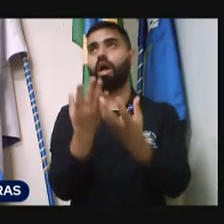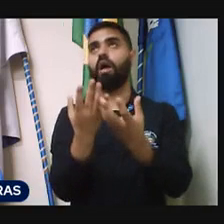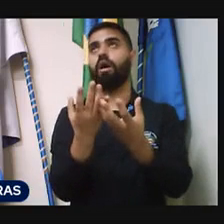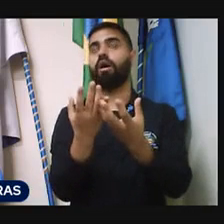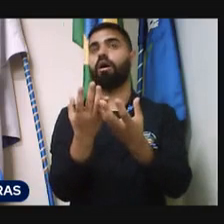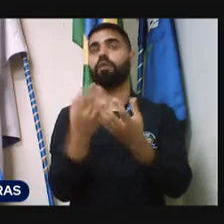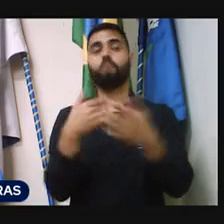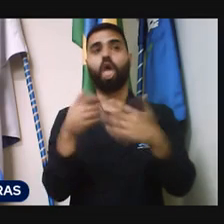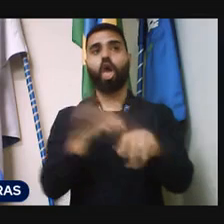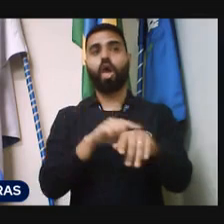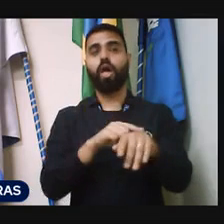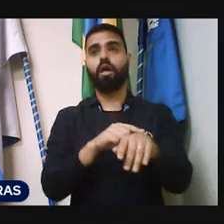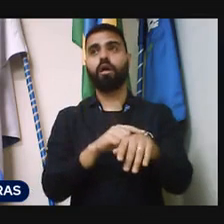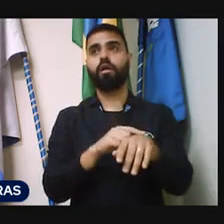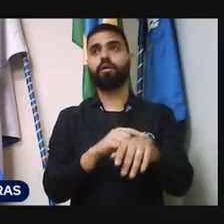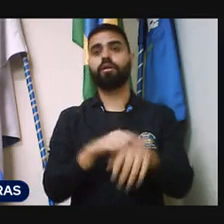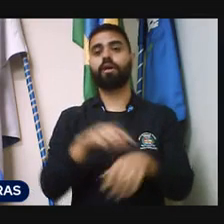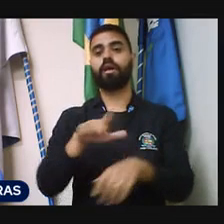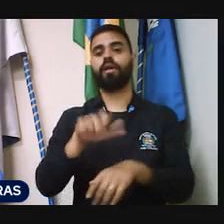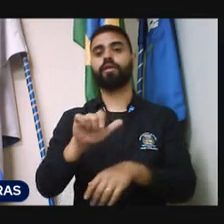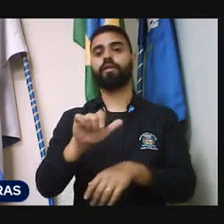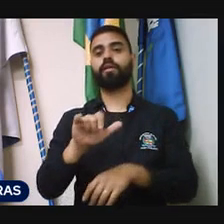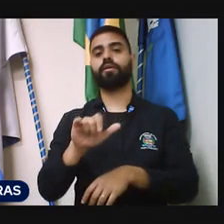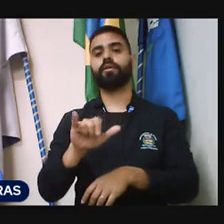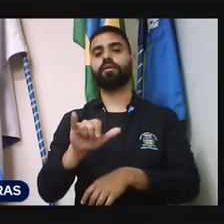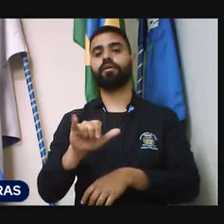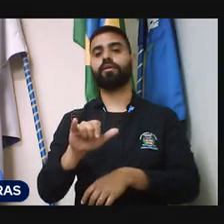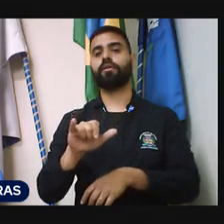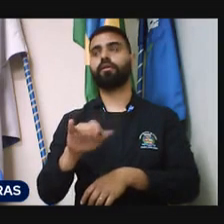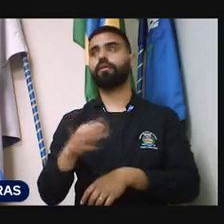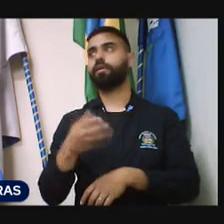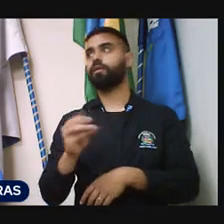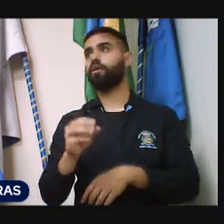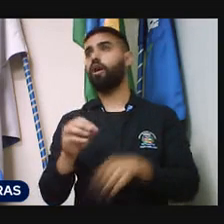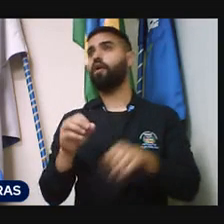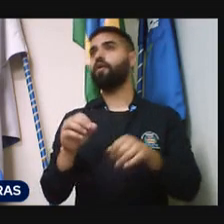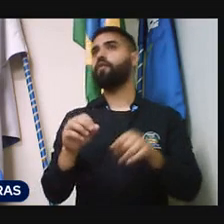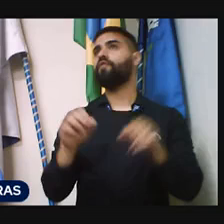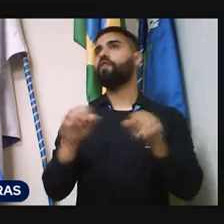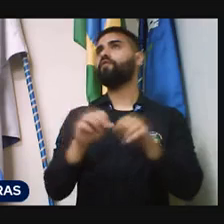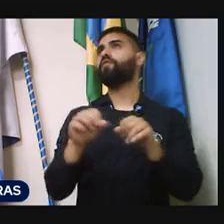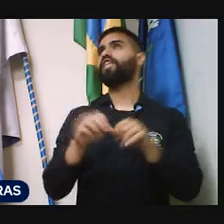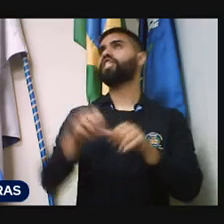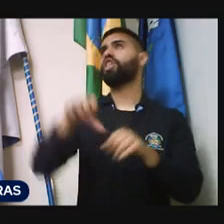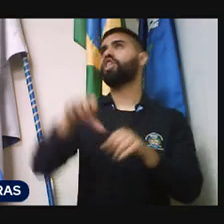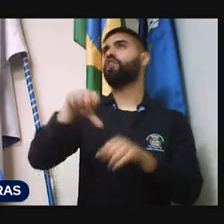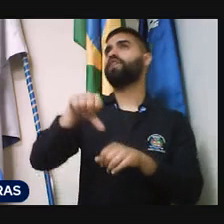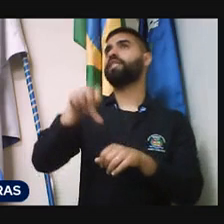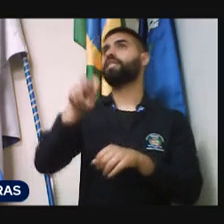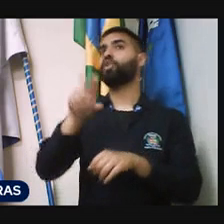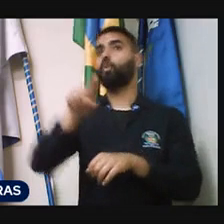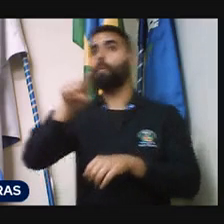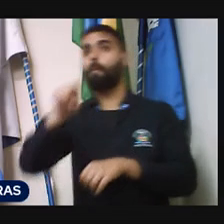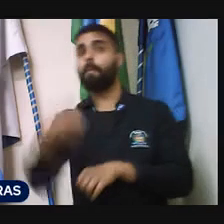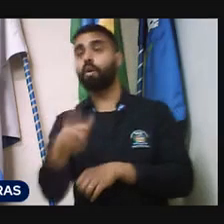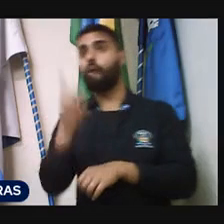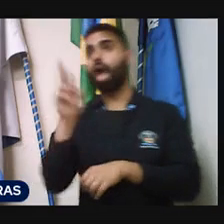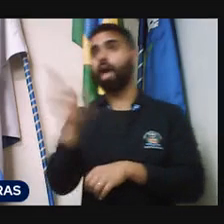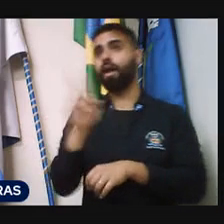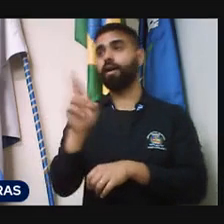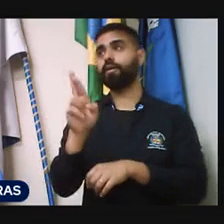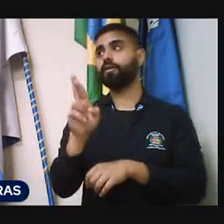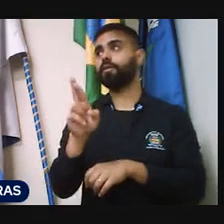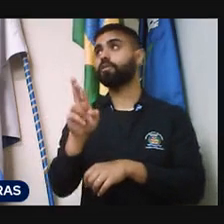Oi e a licitação terminou segunda-feira ficou 95.000 reais para arrumar a parte elétrica